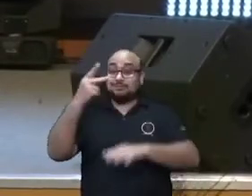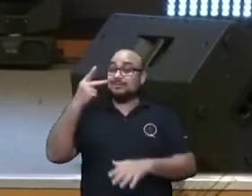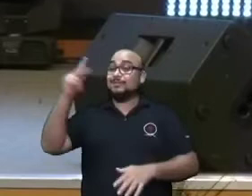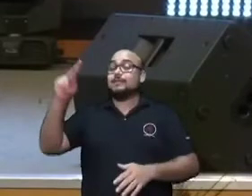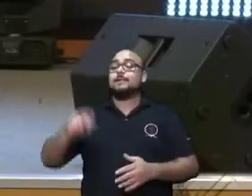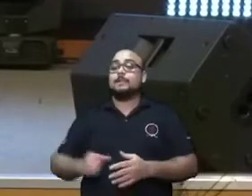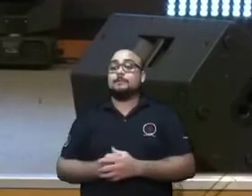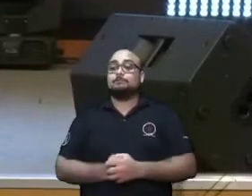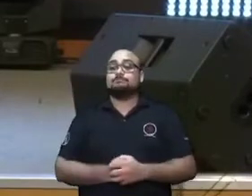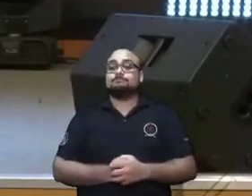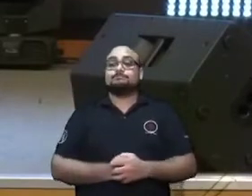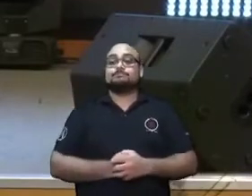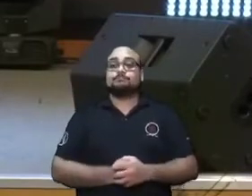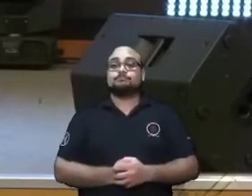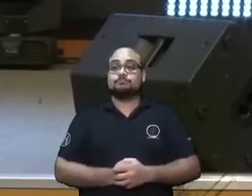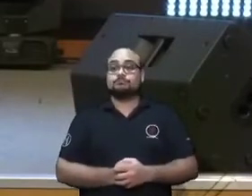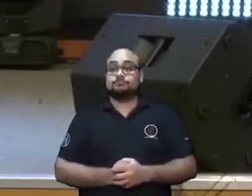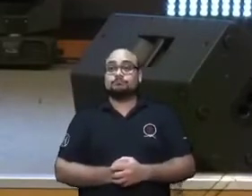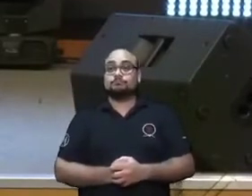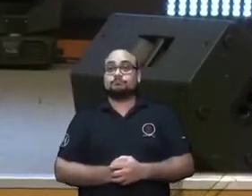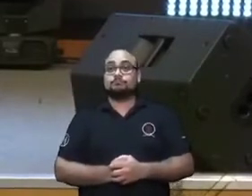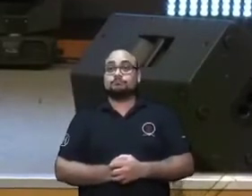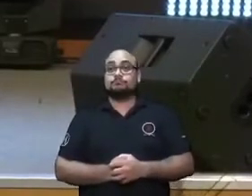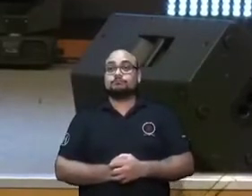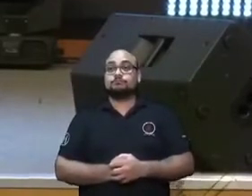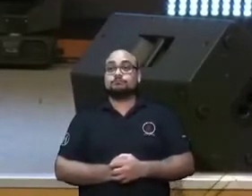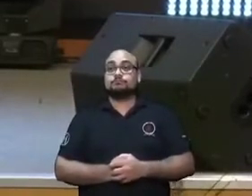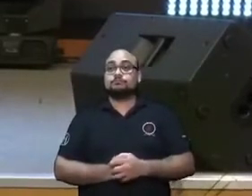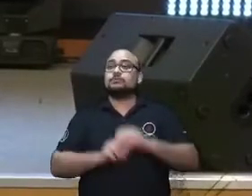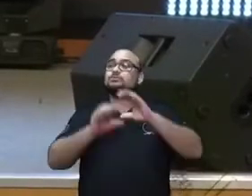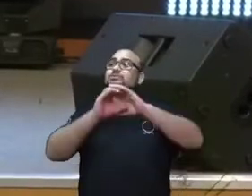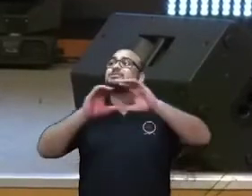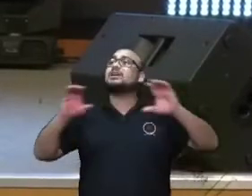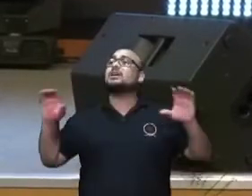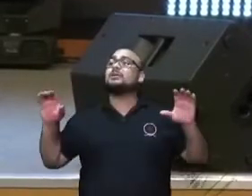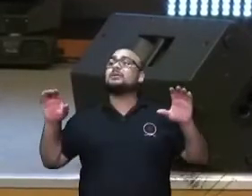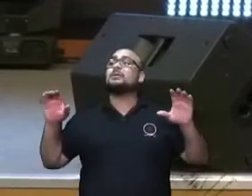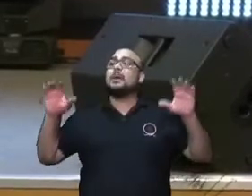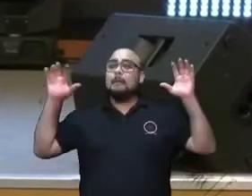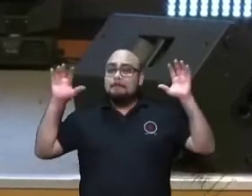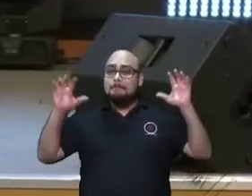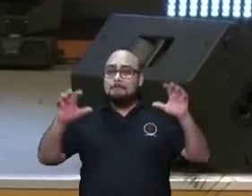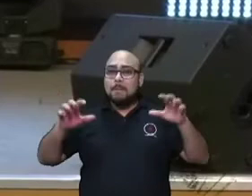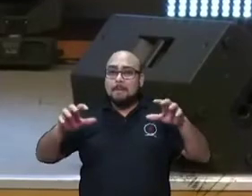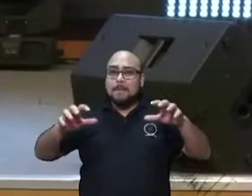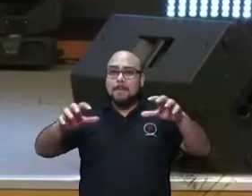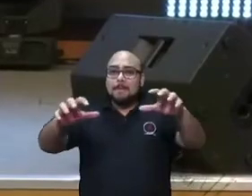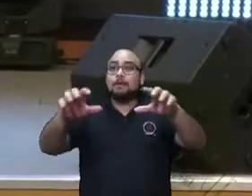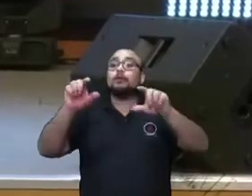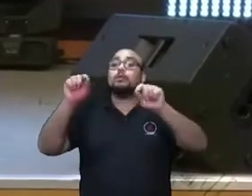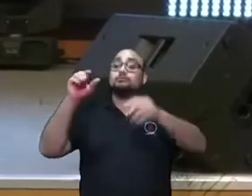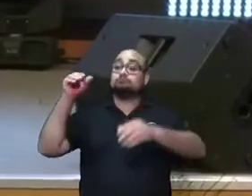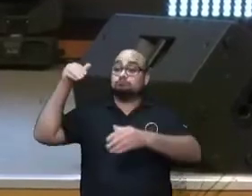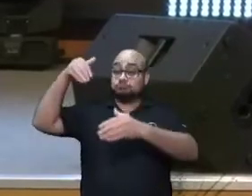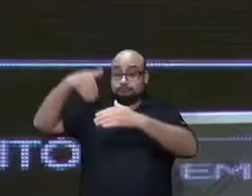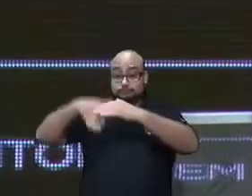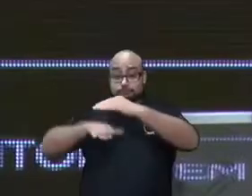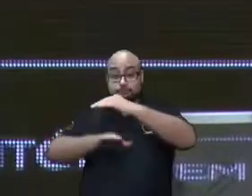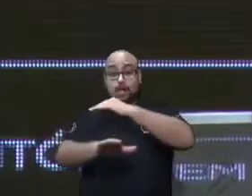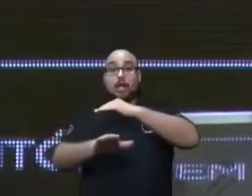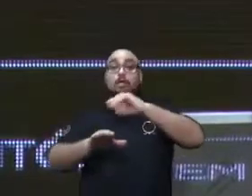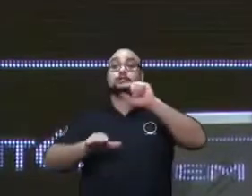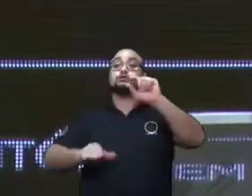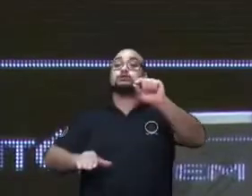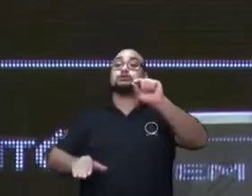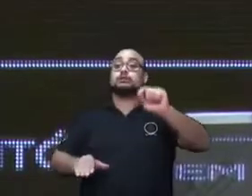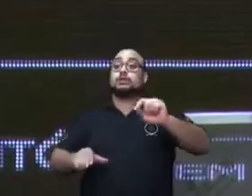com os mais excelentes dos céus, com o orvalho e com o abismo que jaz embaixo. Ouça isso agora.